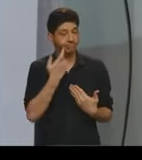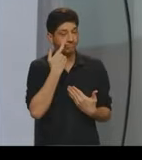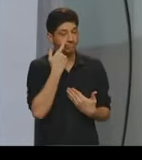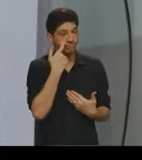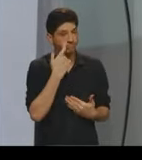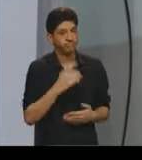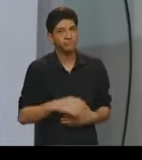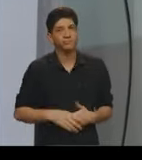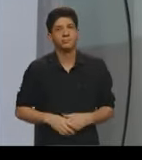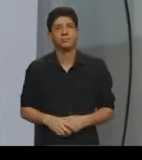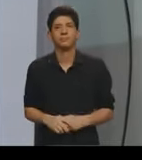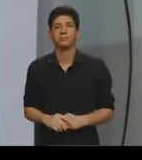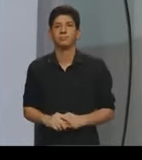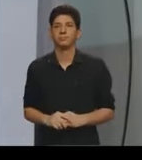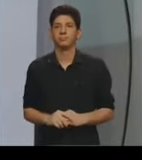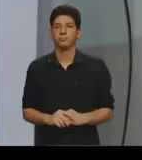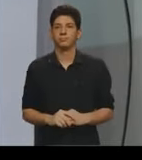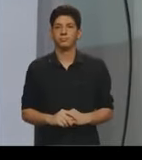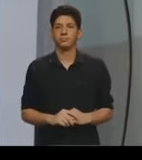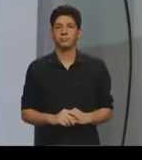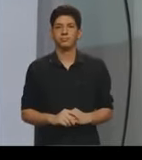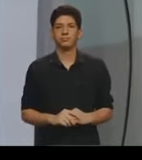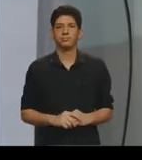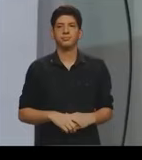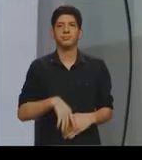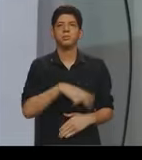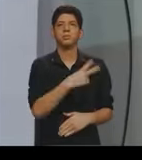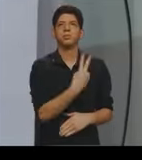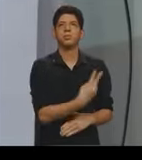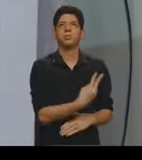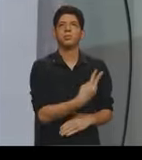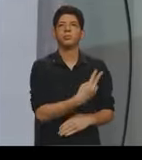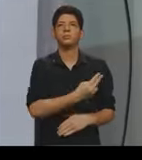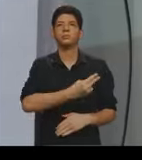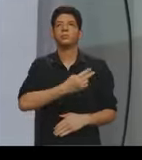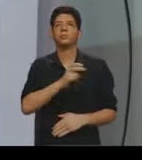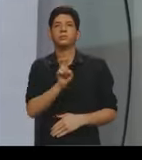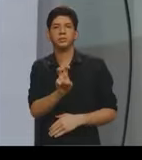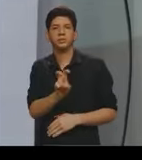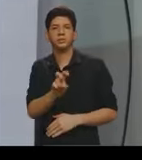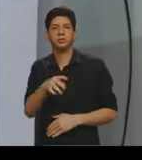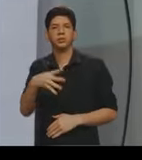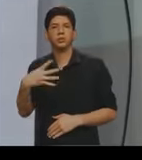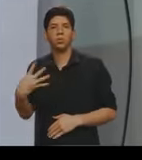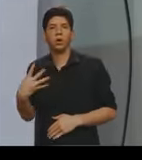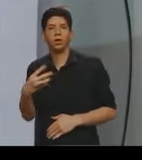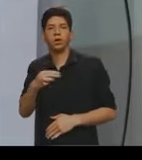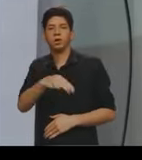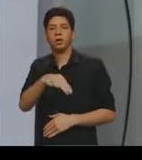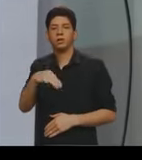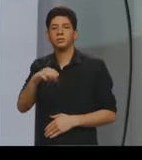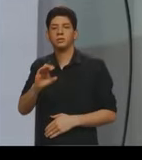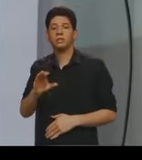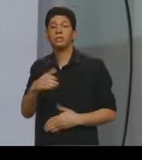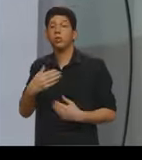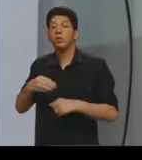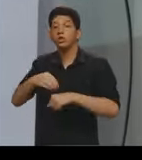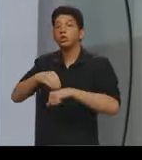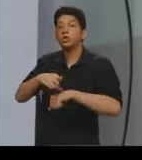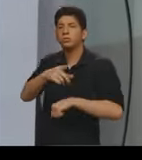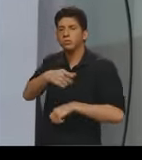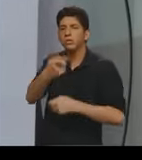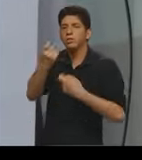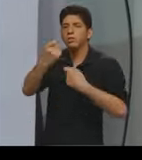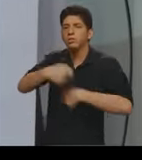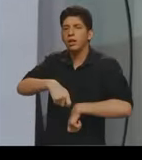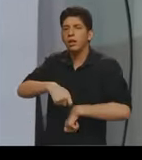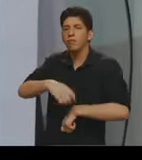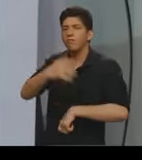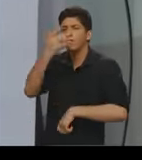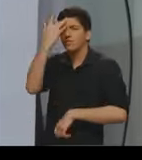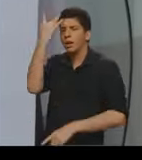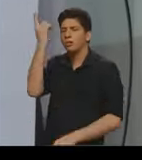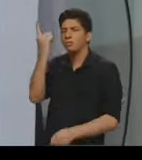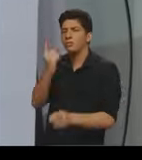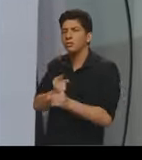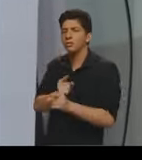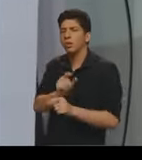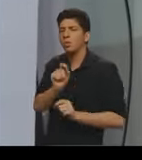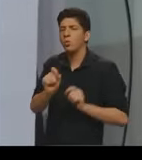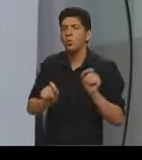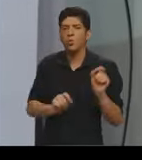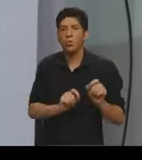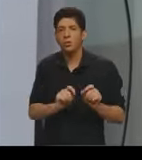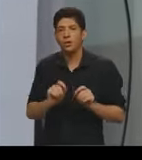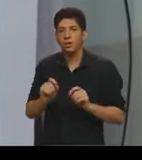eu continuar ele aqui. O MMC de 2, 5 e 4, um macete aqui para você conseguir o MMC mais rápido. Você pega o